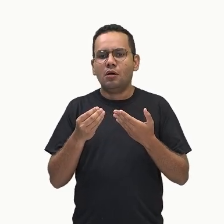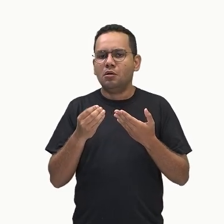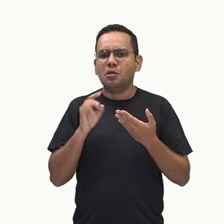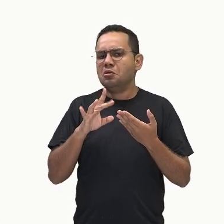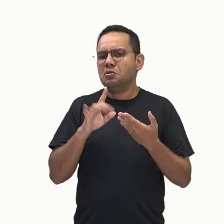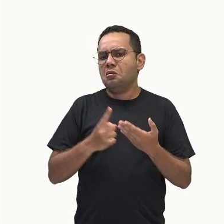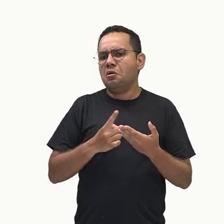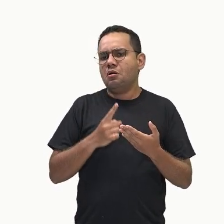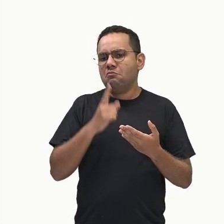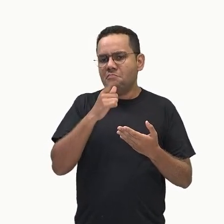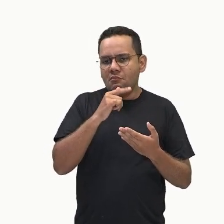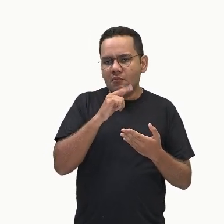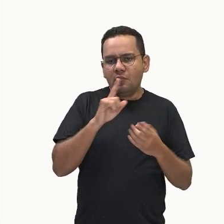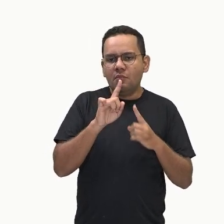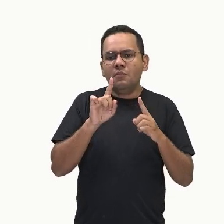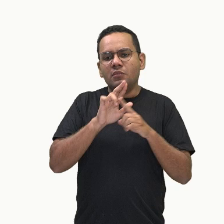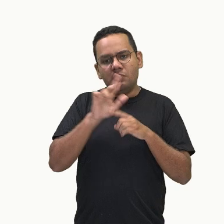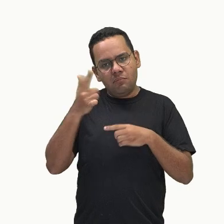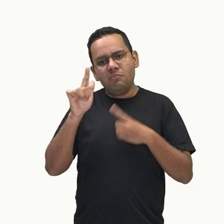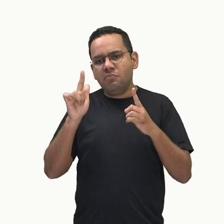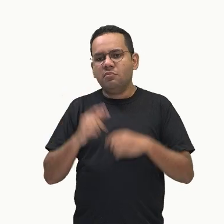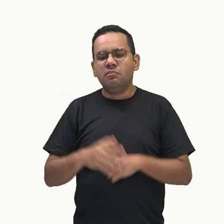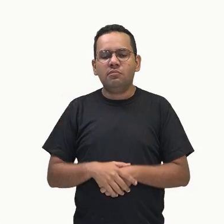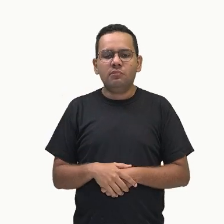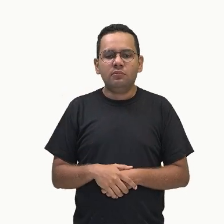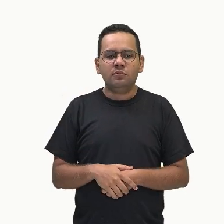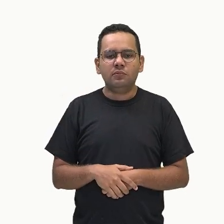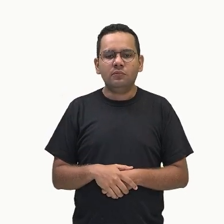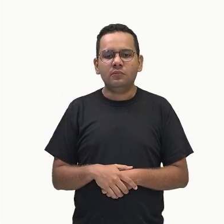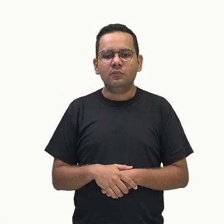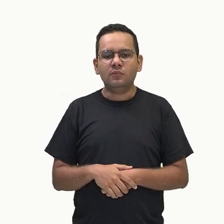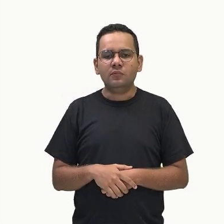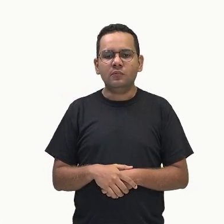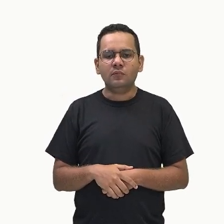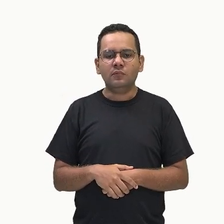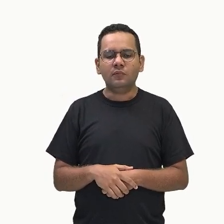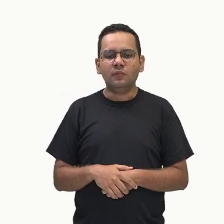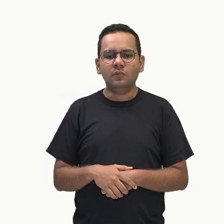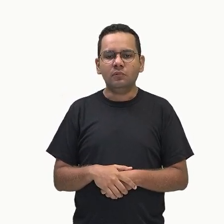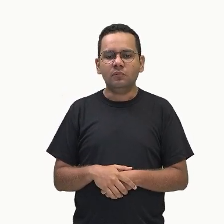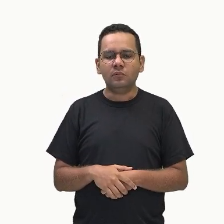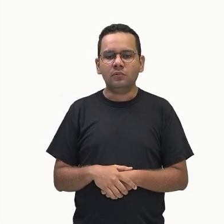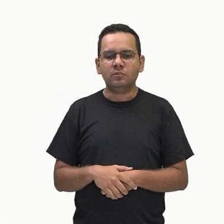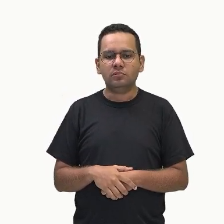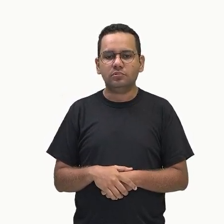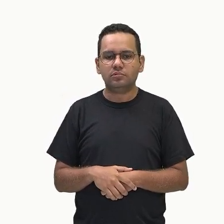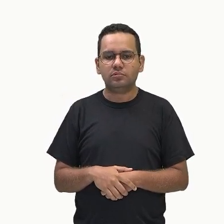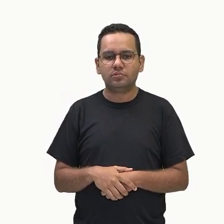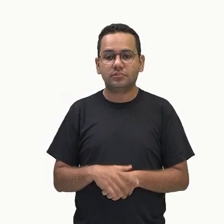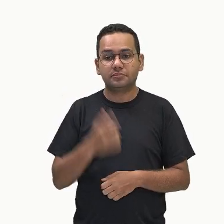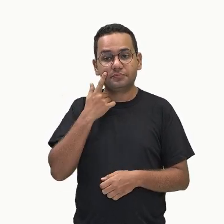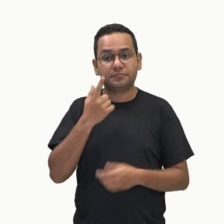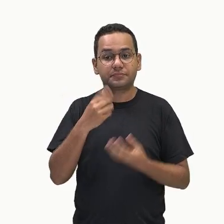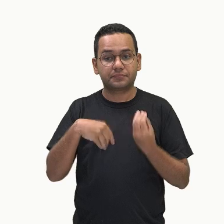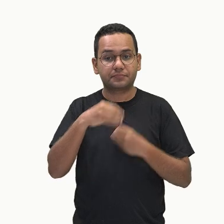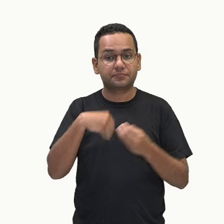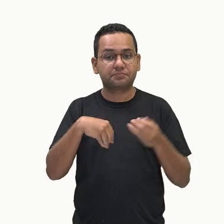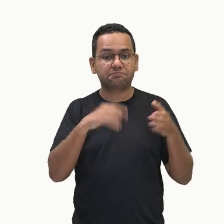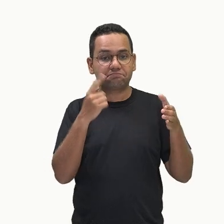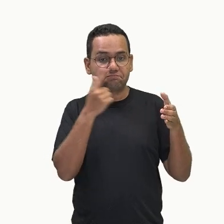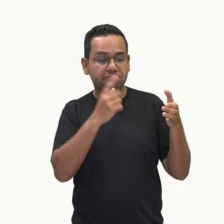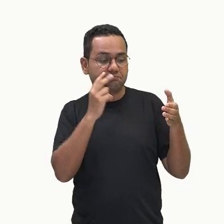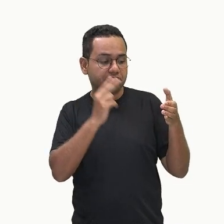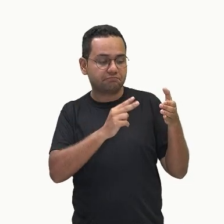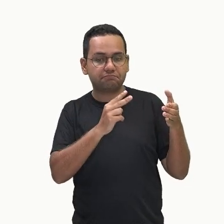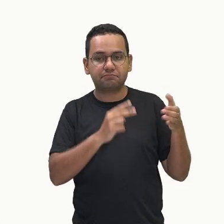água. Alguns exemplos de soluções representando misturas homogêneas. A gente